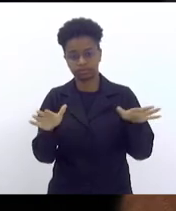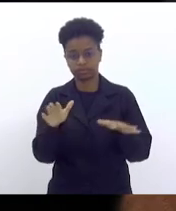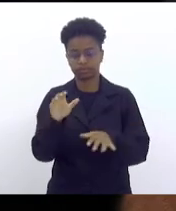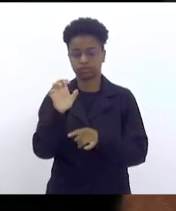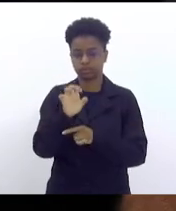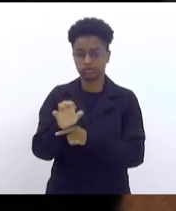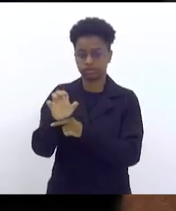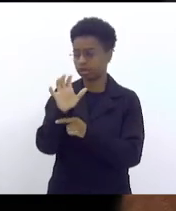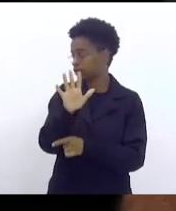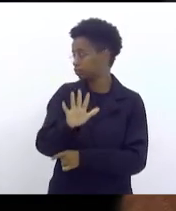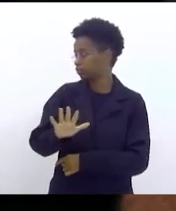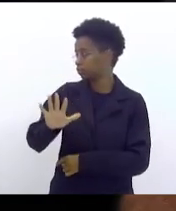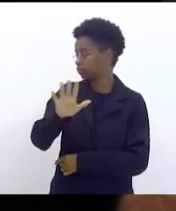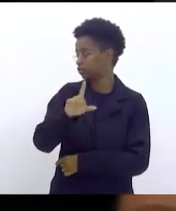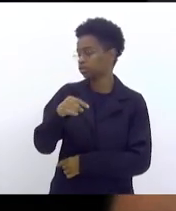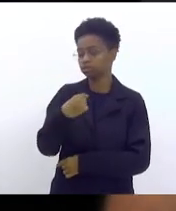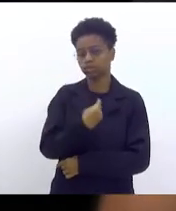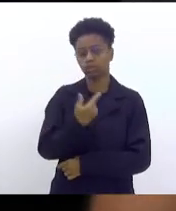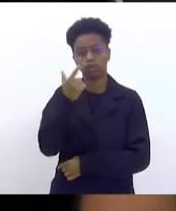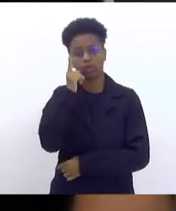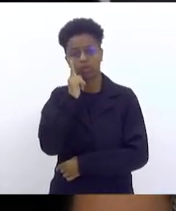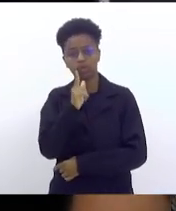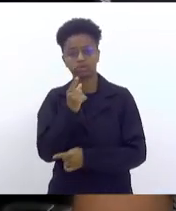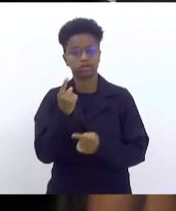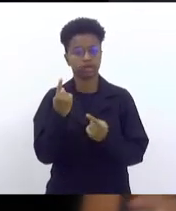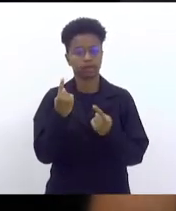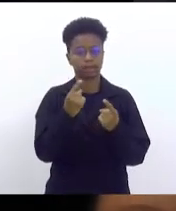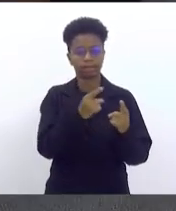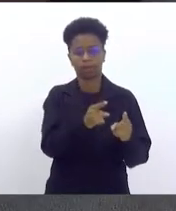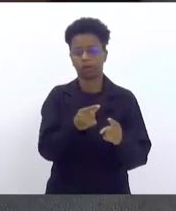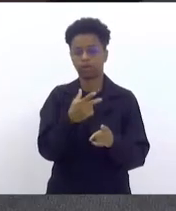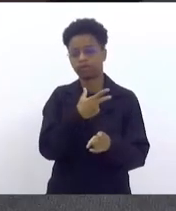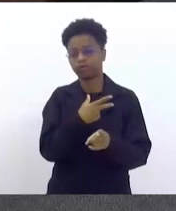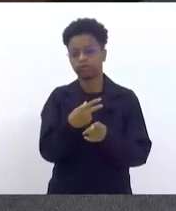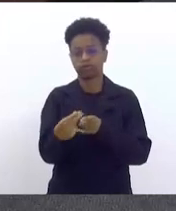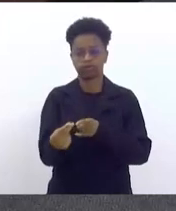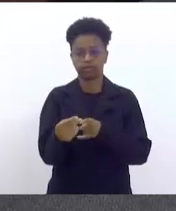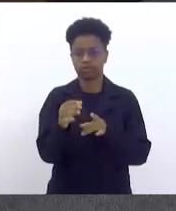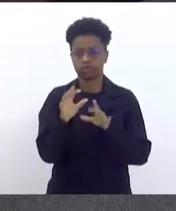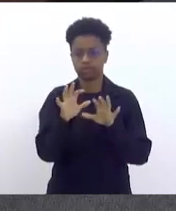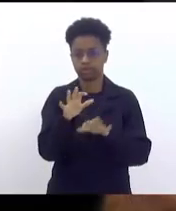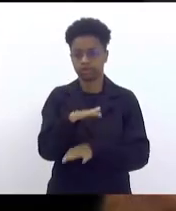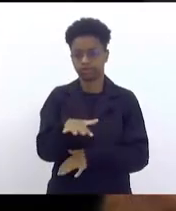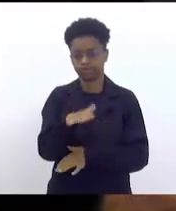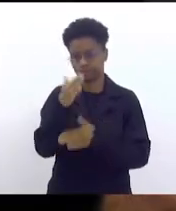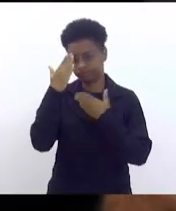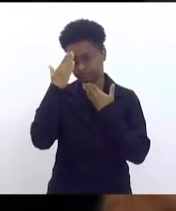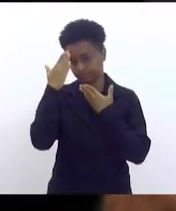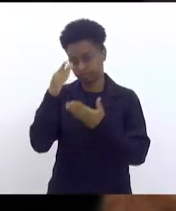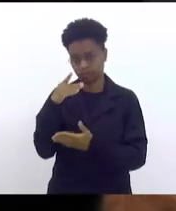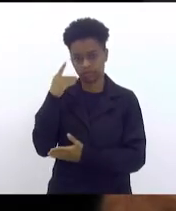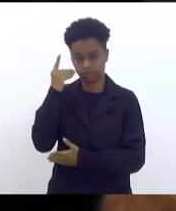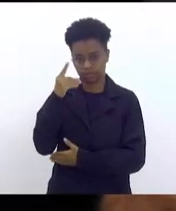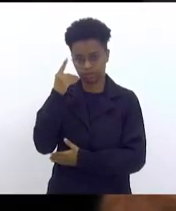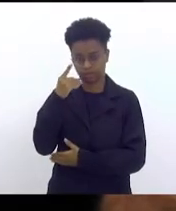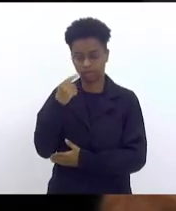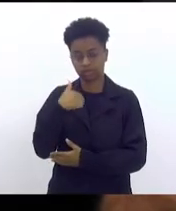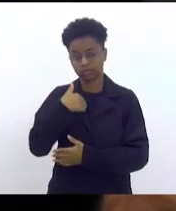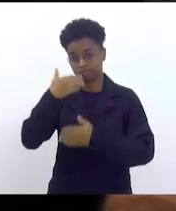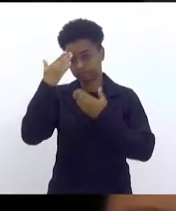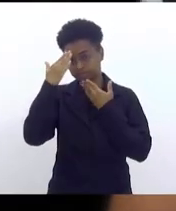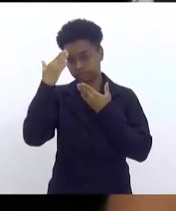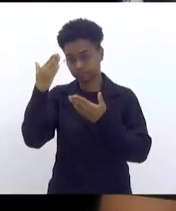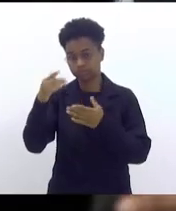o nosso estado para que a gente possa enfrentar combater e vencer essa situação muito obrigado Deputado Quero Agradecer